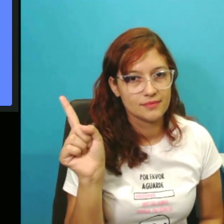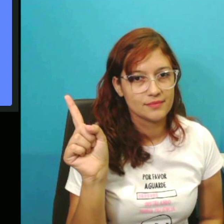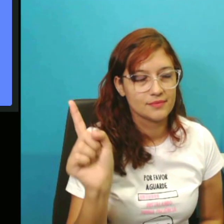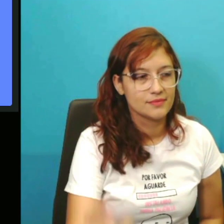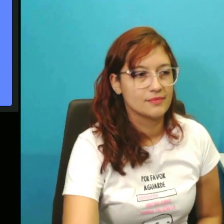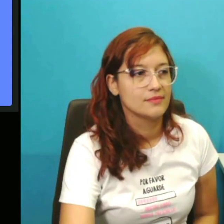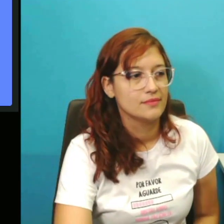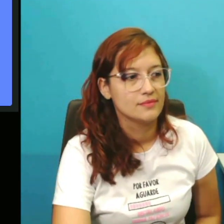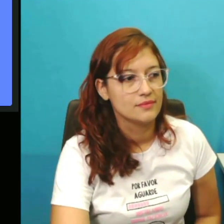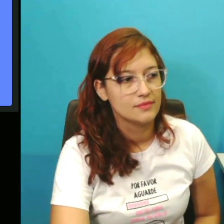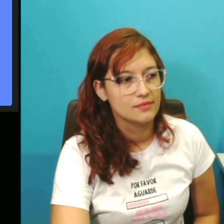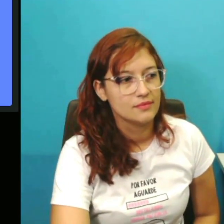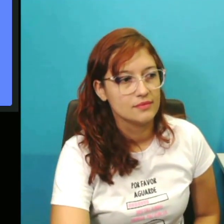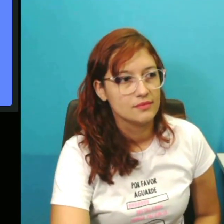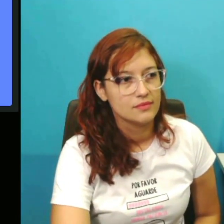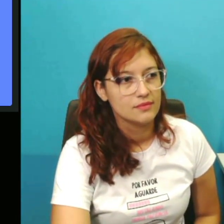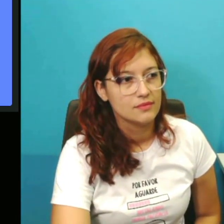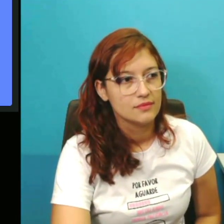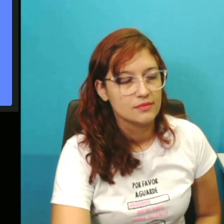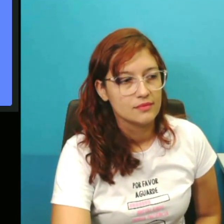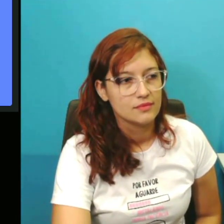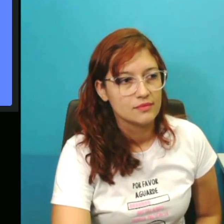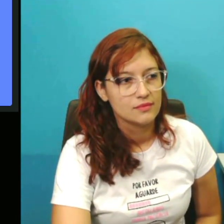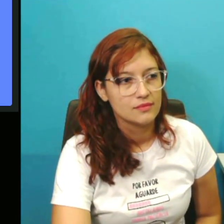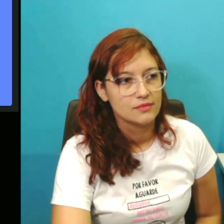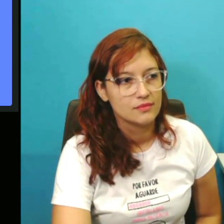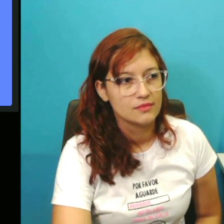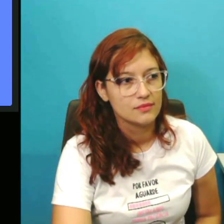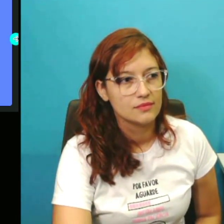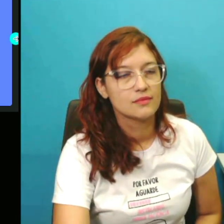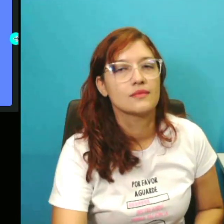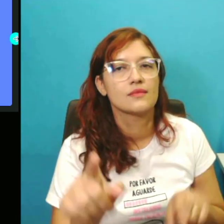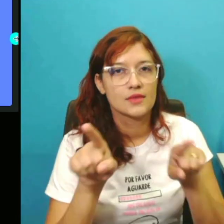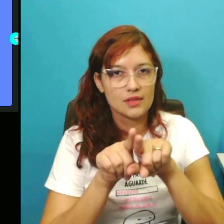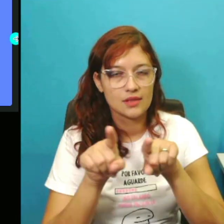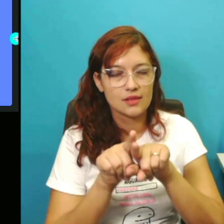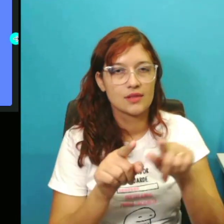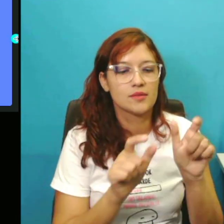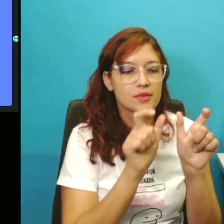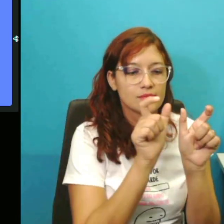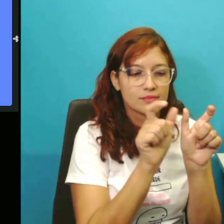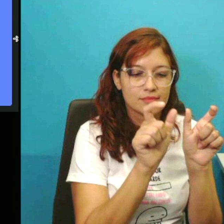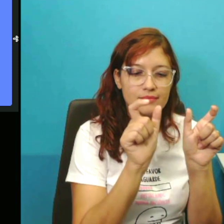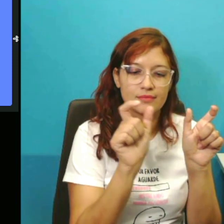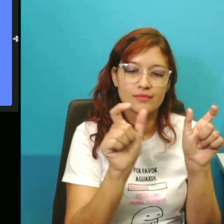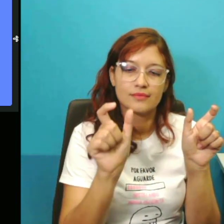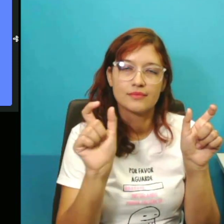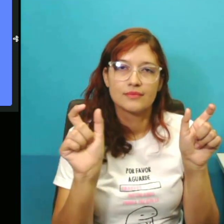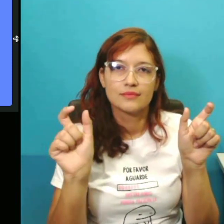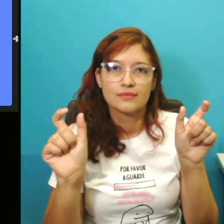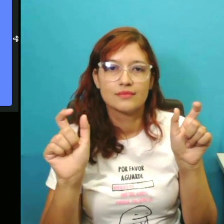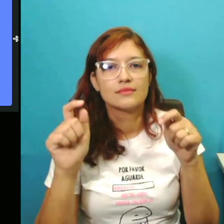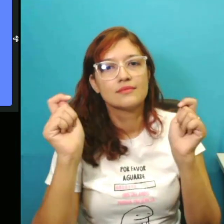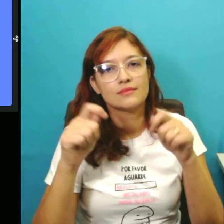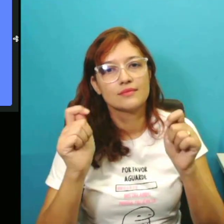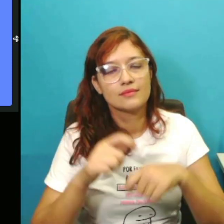resultado, como pode ver aqui na figura B. Também vai ser essa linha